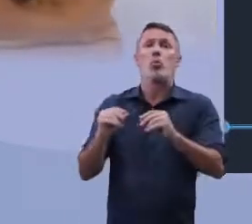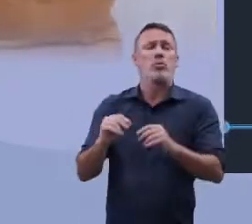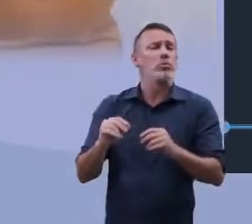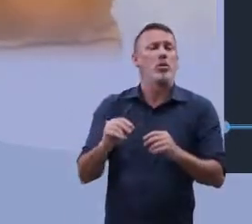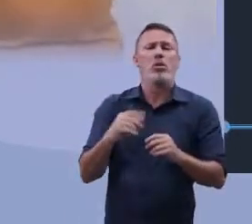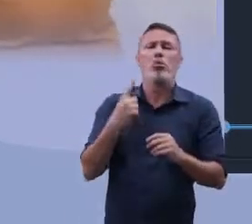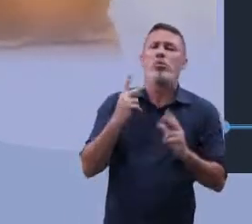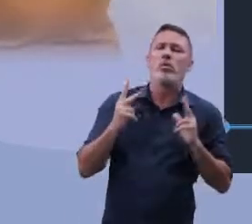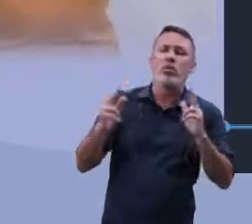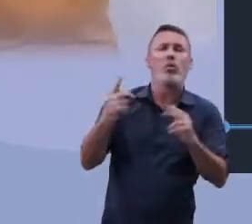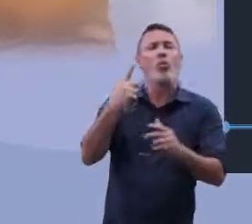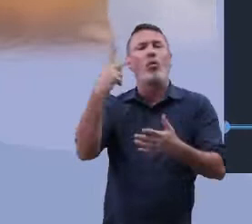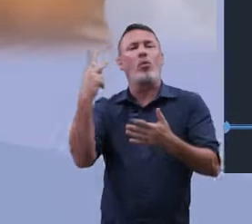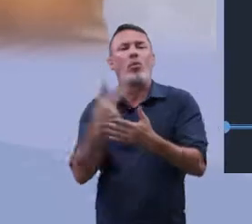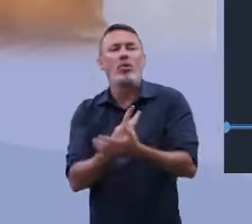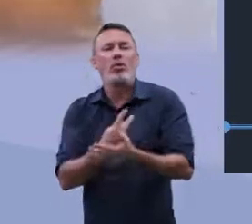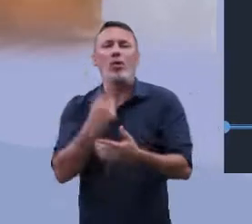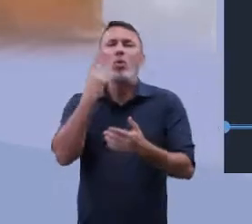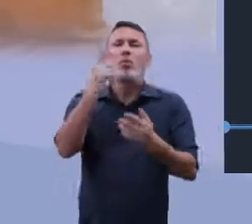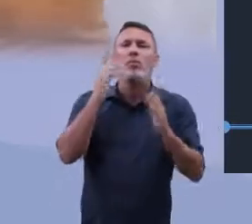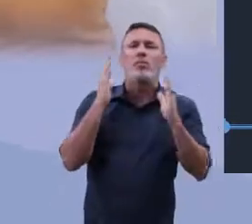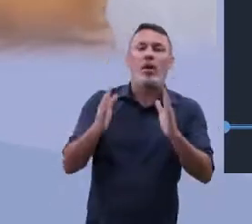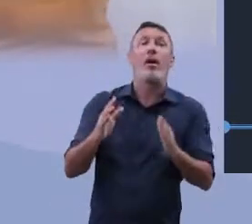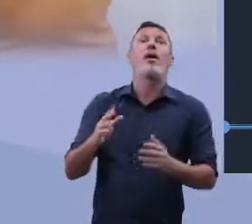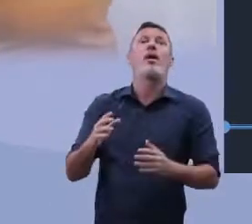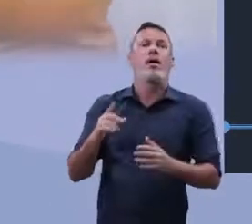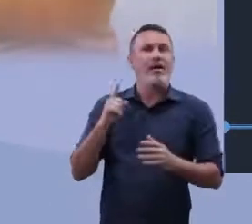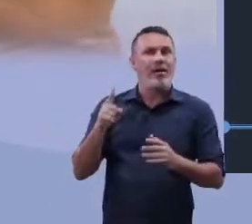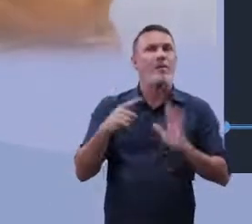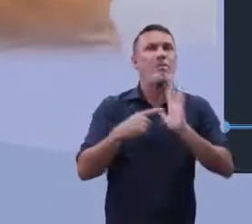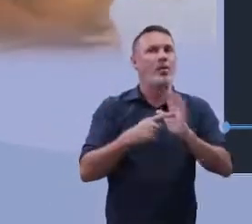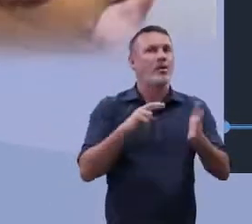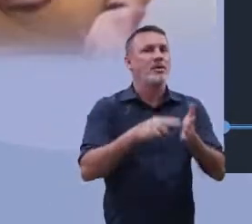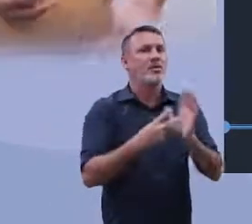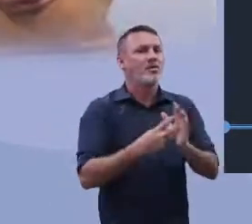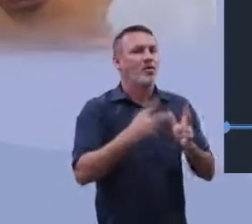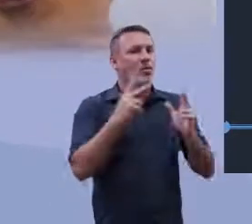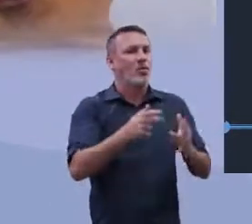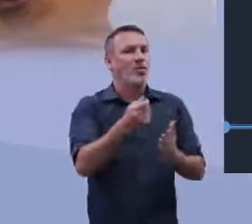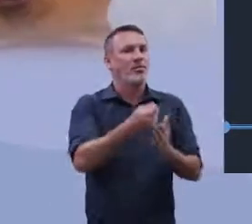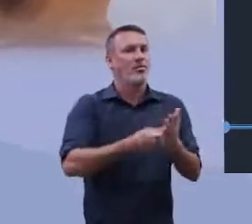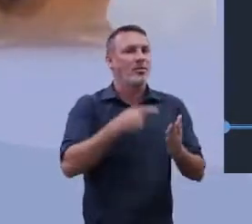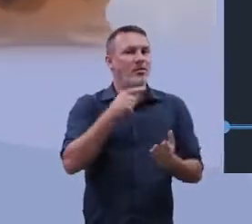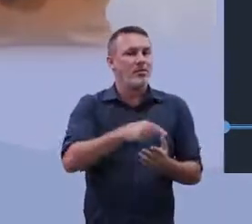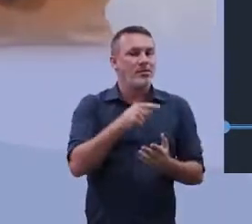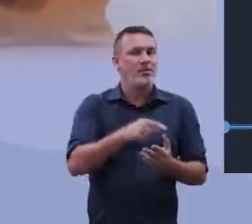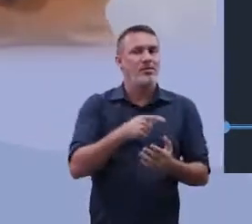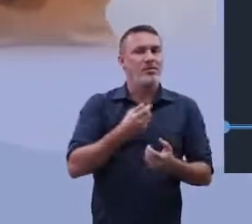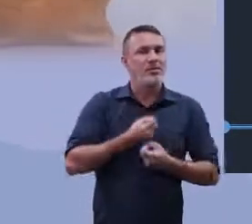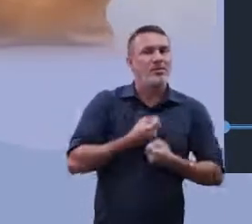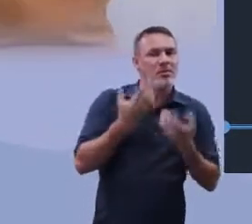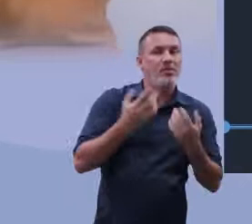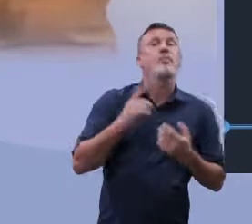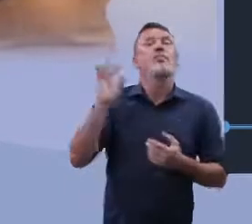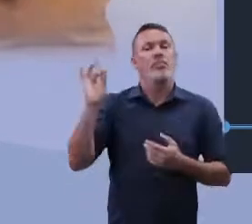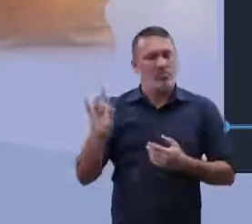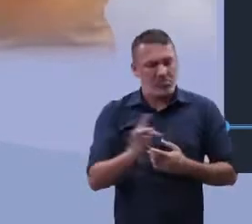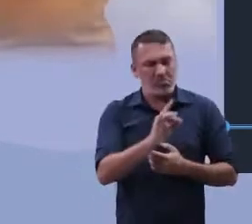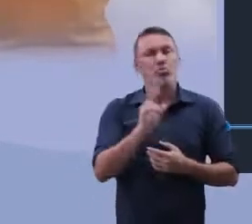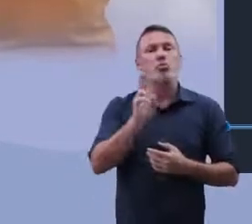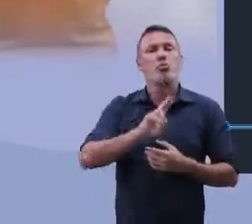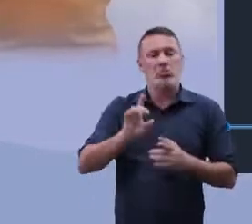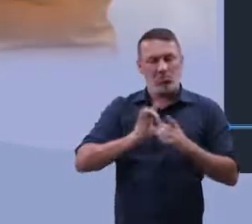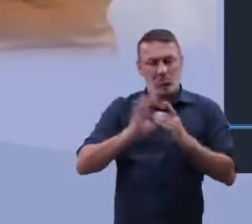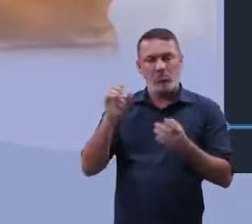determinado filme, um trecho, um episódio, uma parte do filme, retrata o protagonista de uma forma